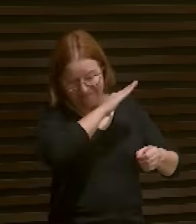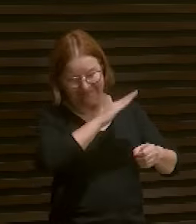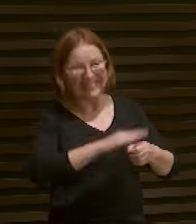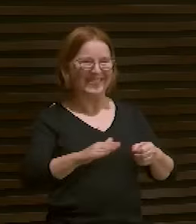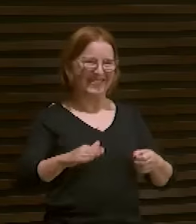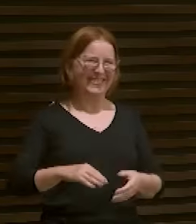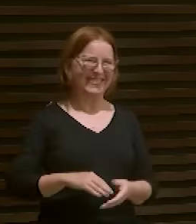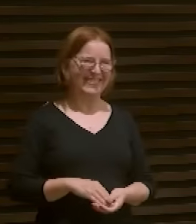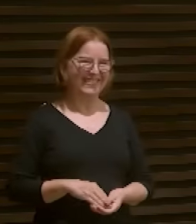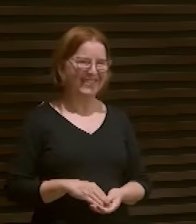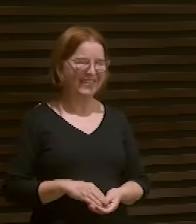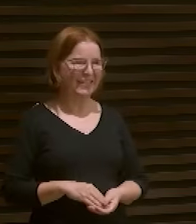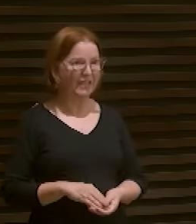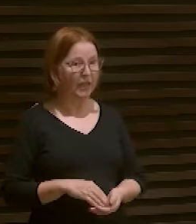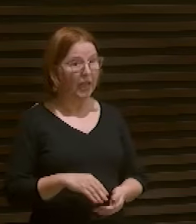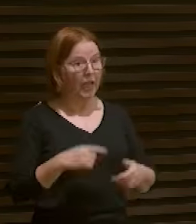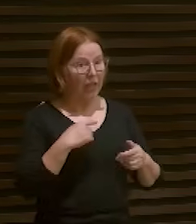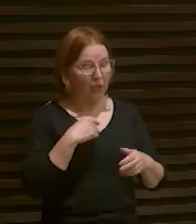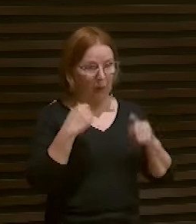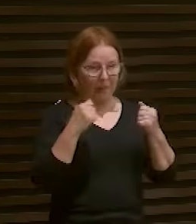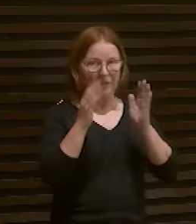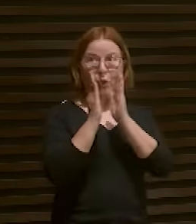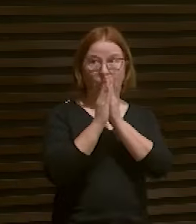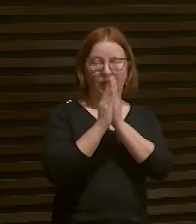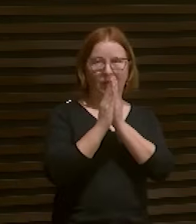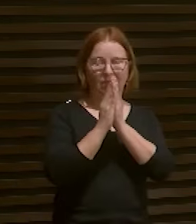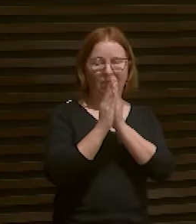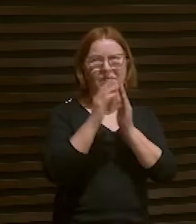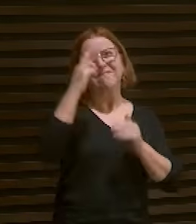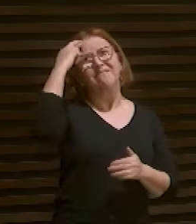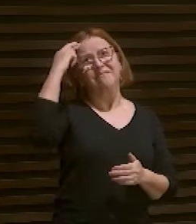perdão. Eu tenho que ir diante dele e dizer: Senhor,